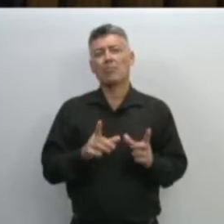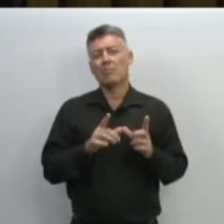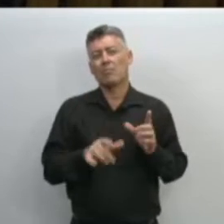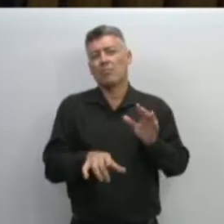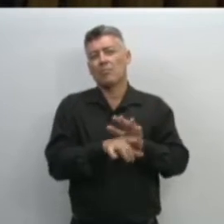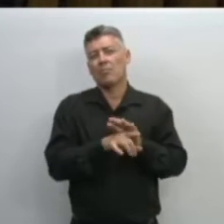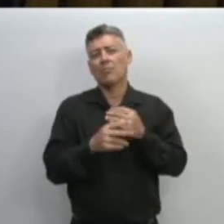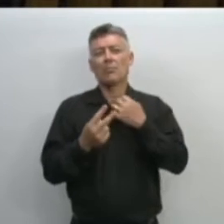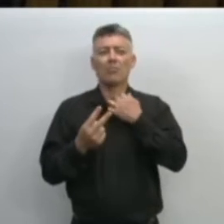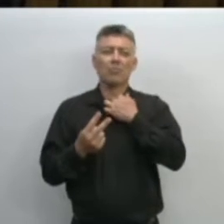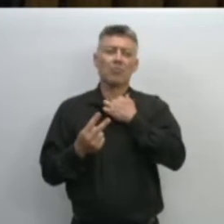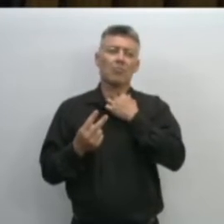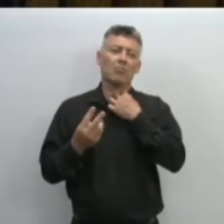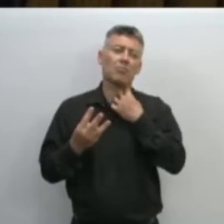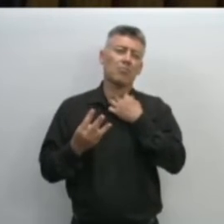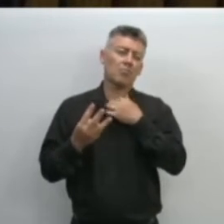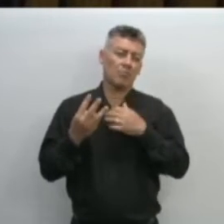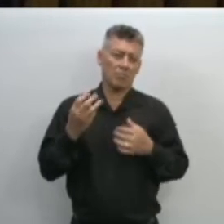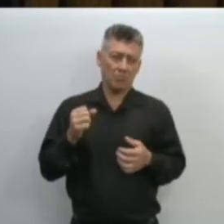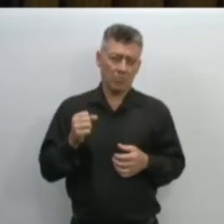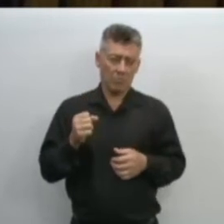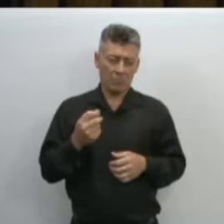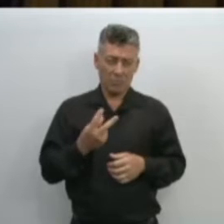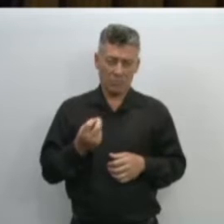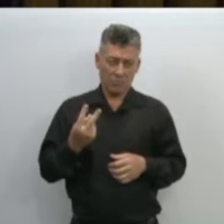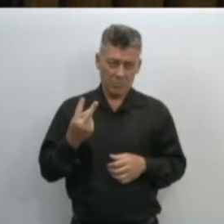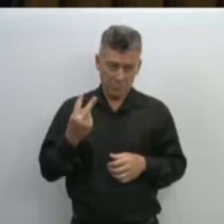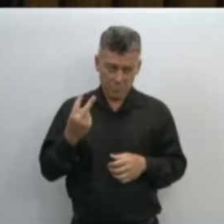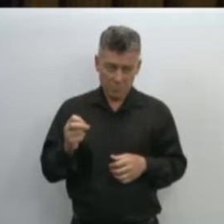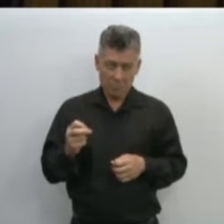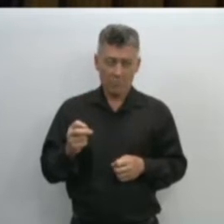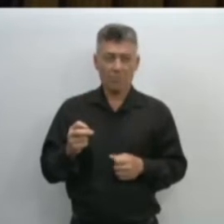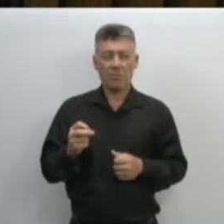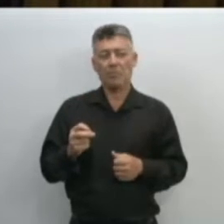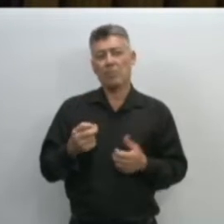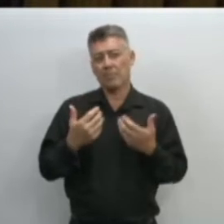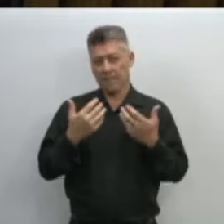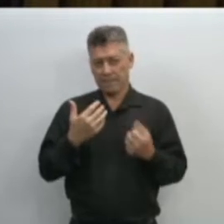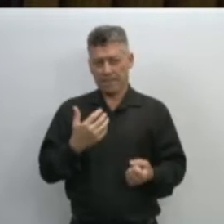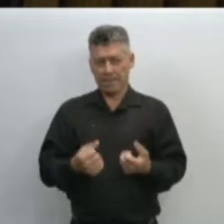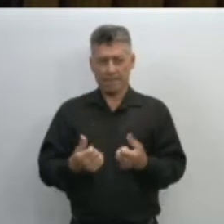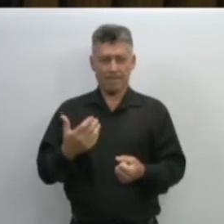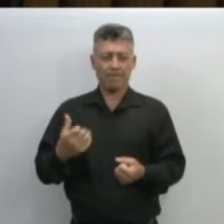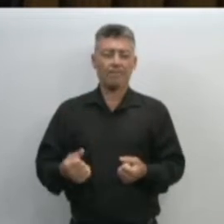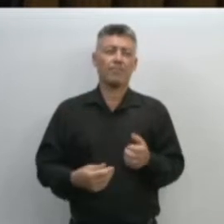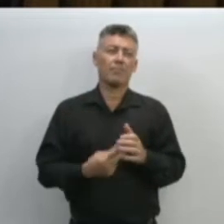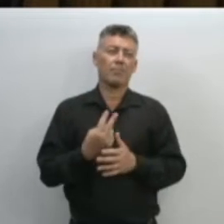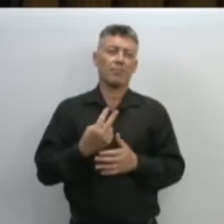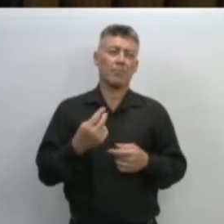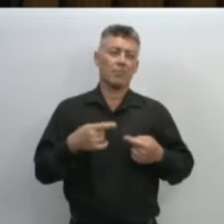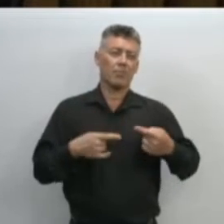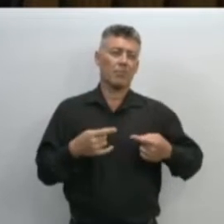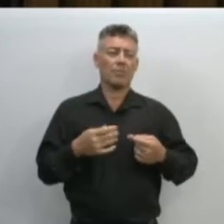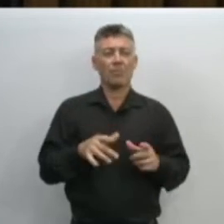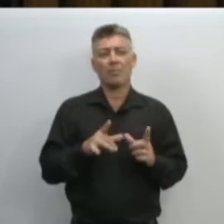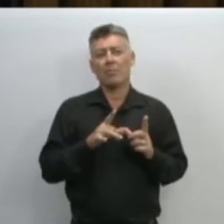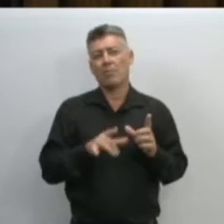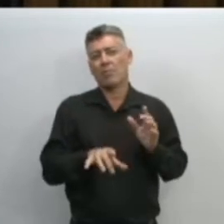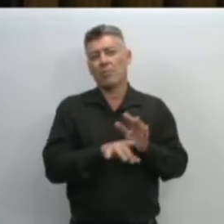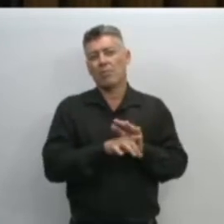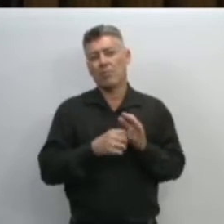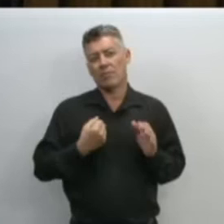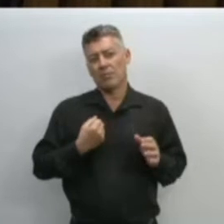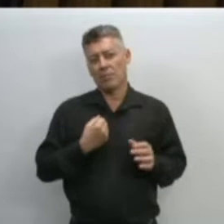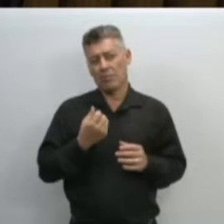número 238-2020, de autoria do vereador Robson Carvalho, foi aprovado por unanimidade em segunda discussão. Projeto de lei